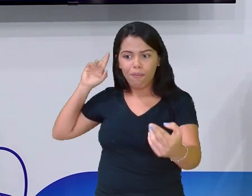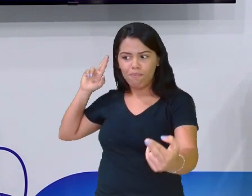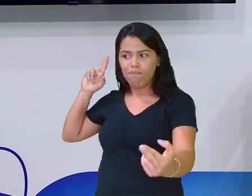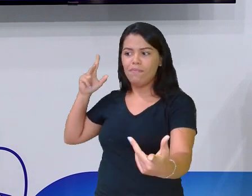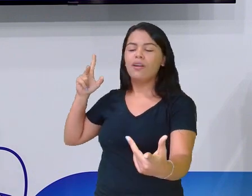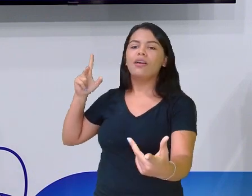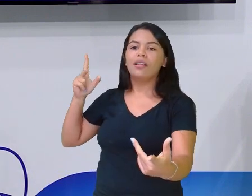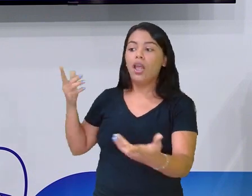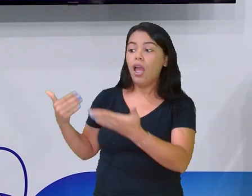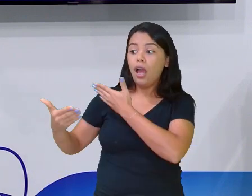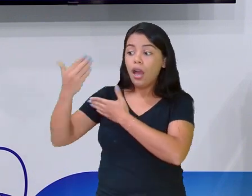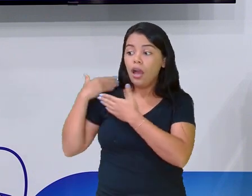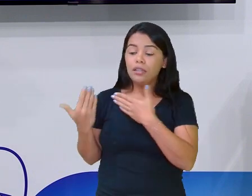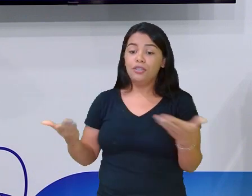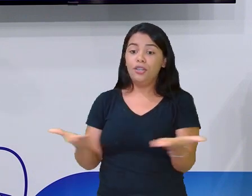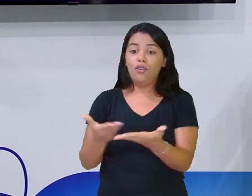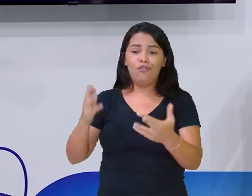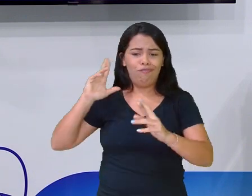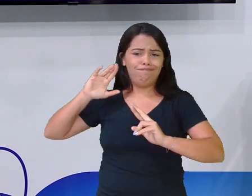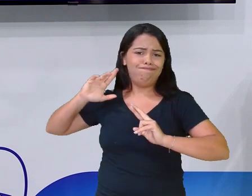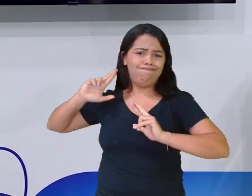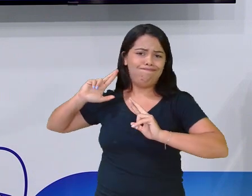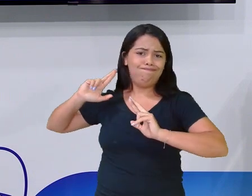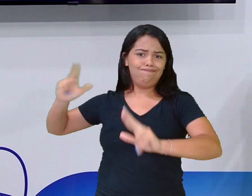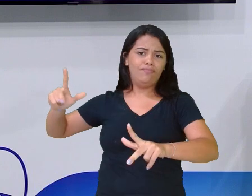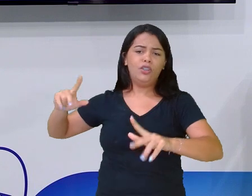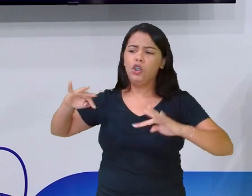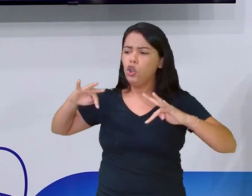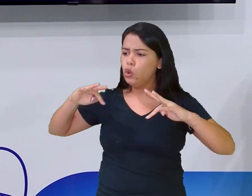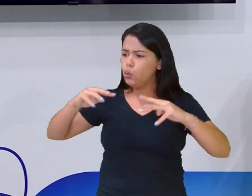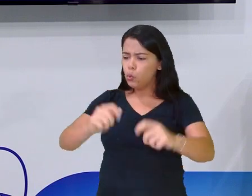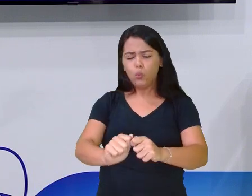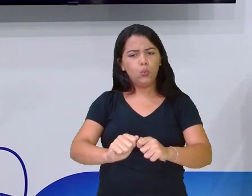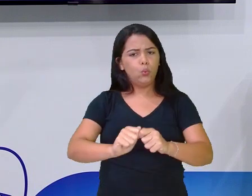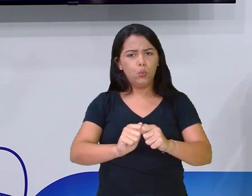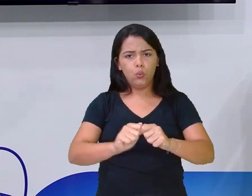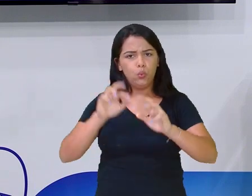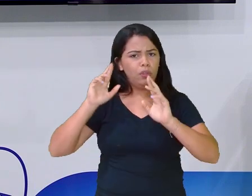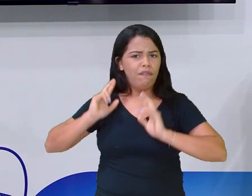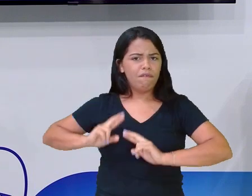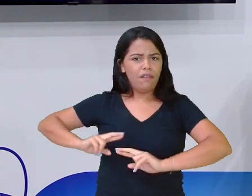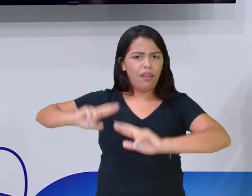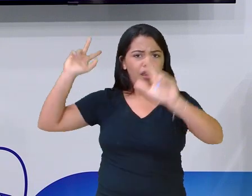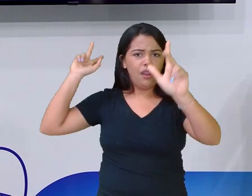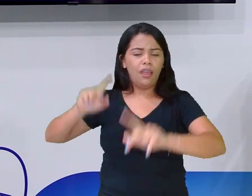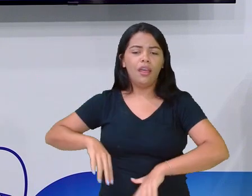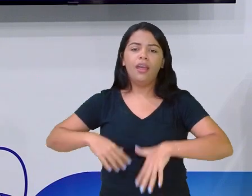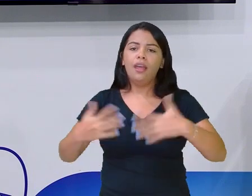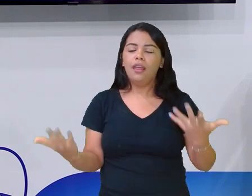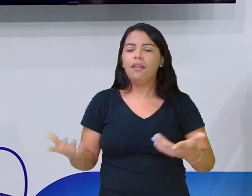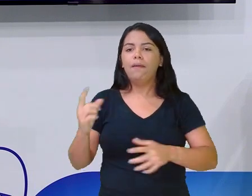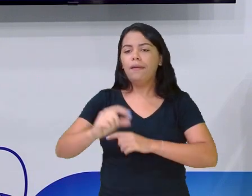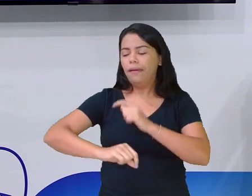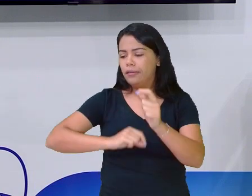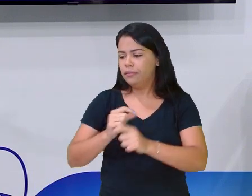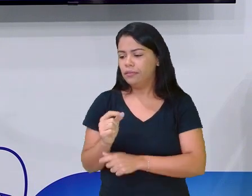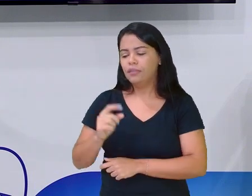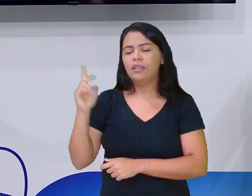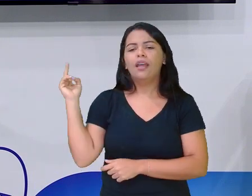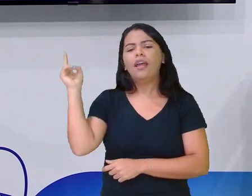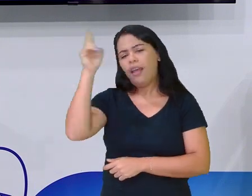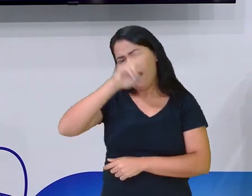da transformação, de modo geral, que a história, né, tem sobre